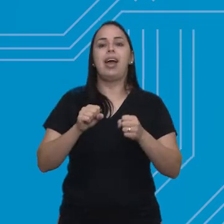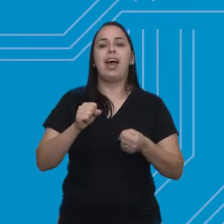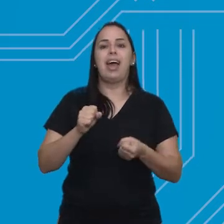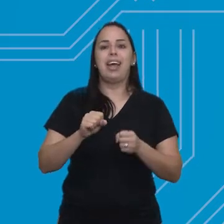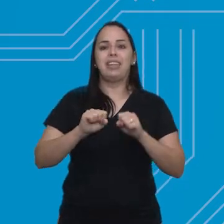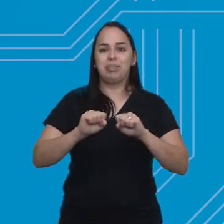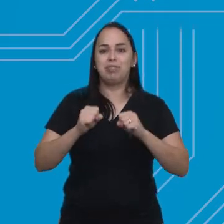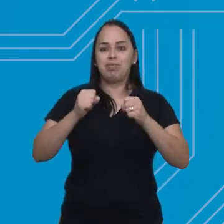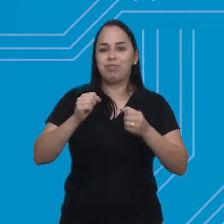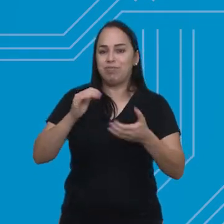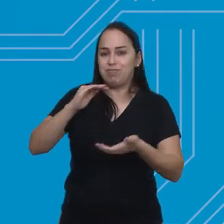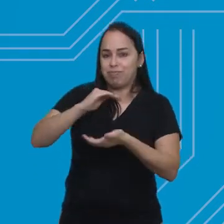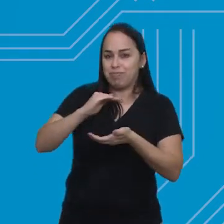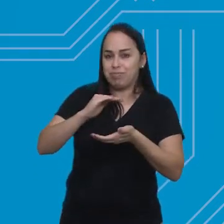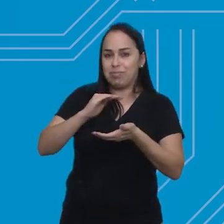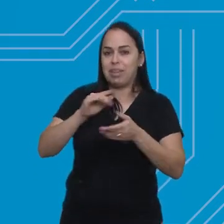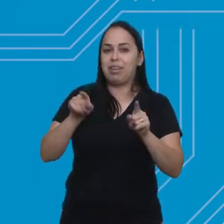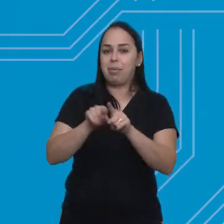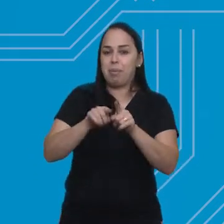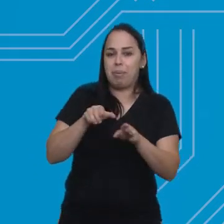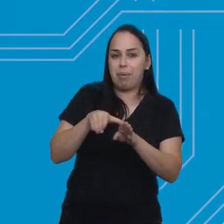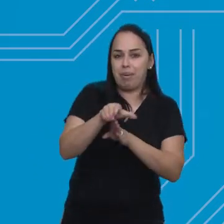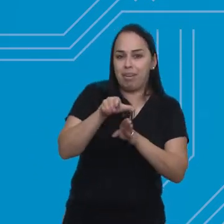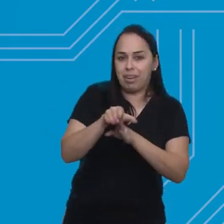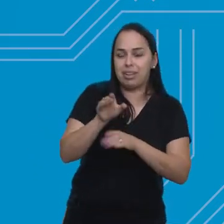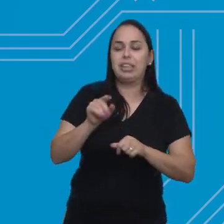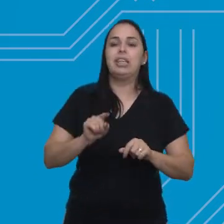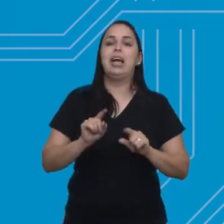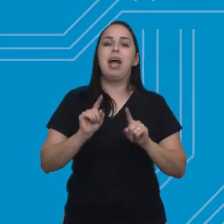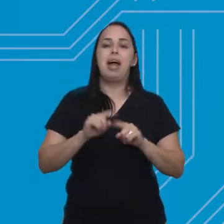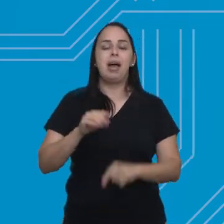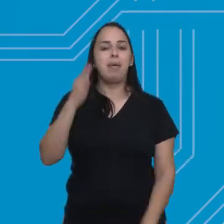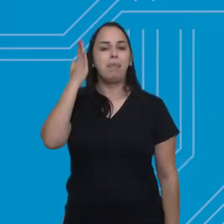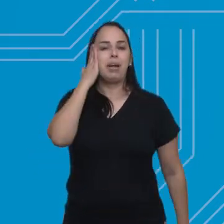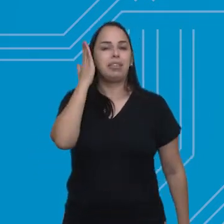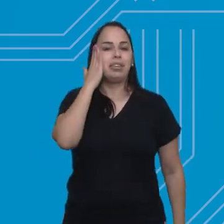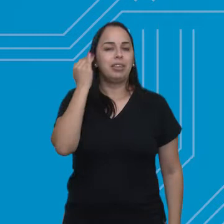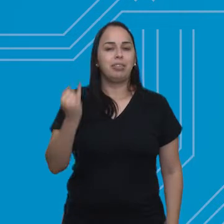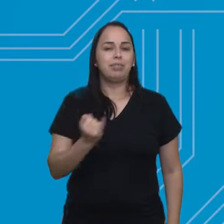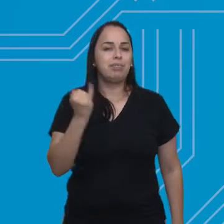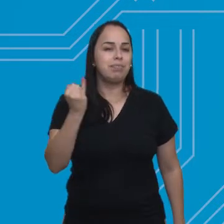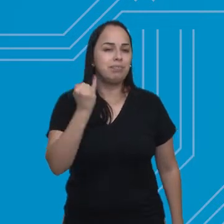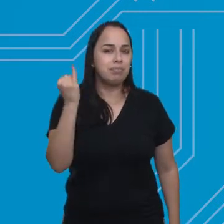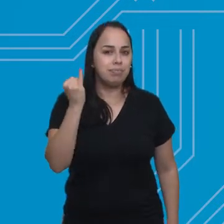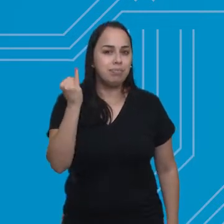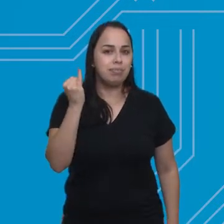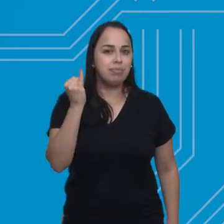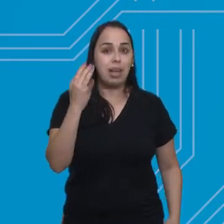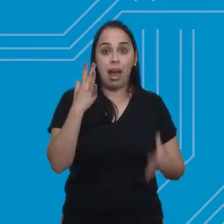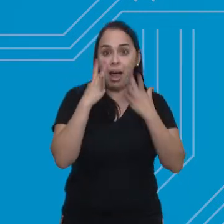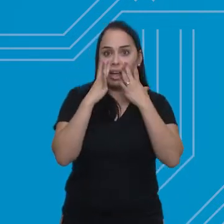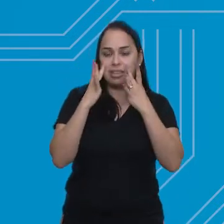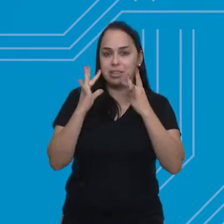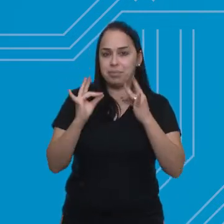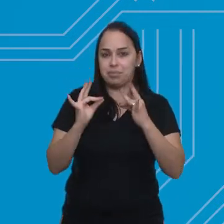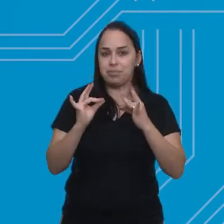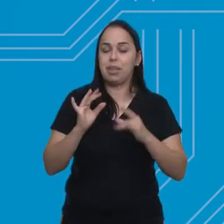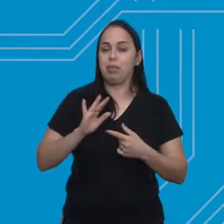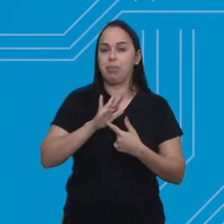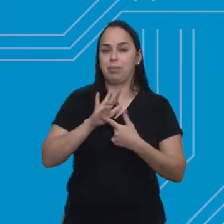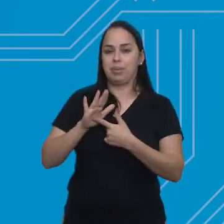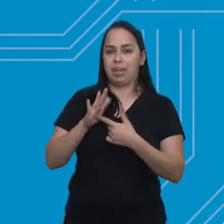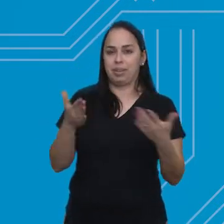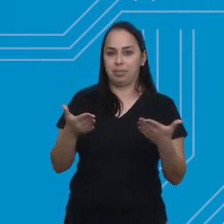emite alertas e também fiscaliza imóveis em ações preventivas, mas é sempre muito importante reforçar alguns pontos de